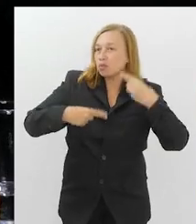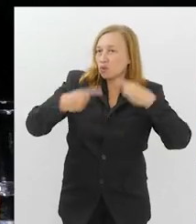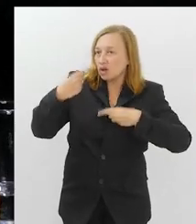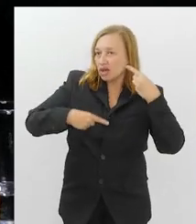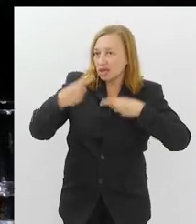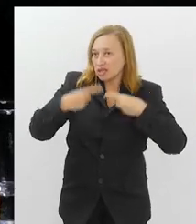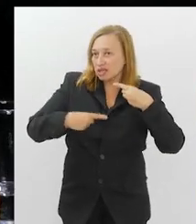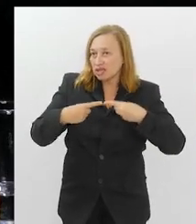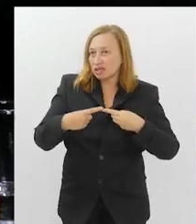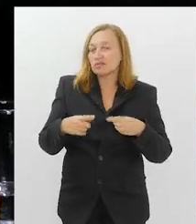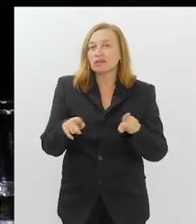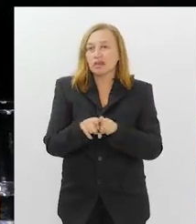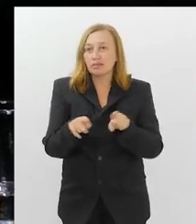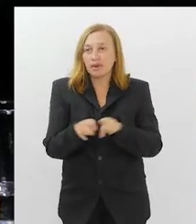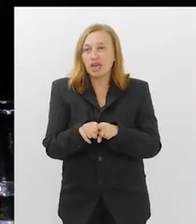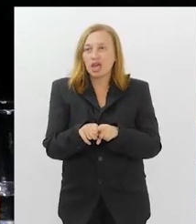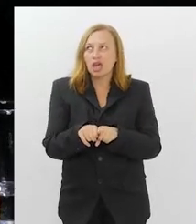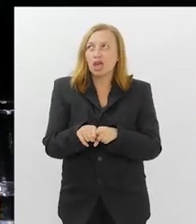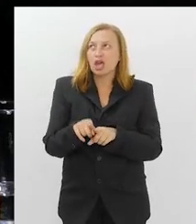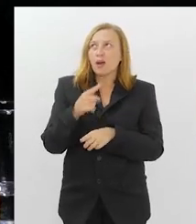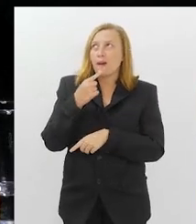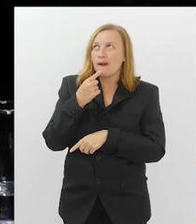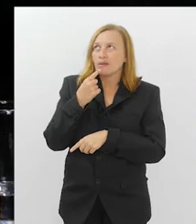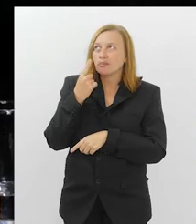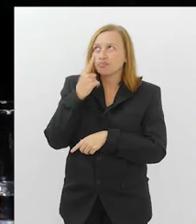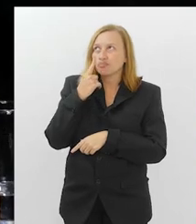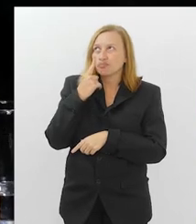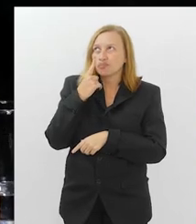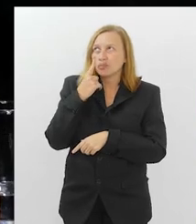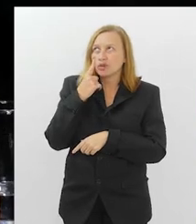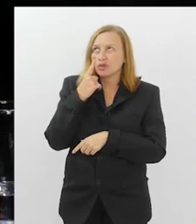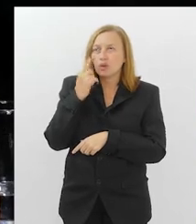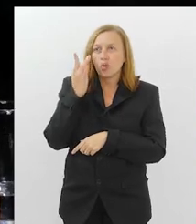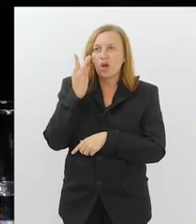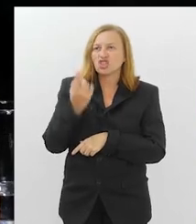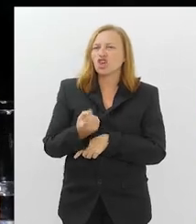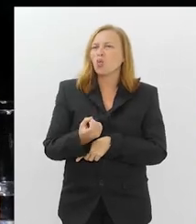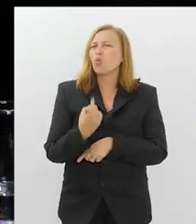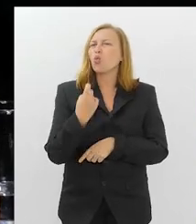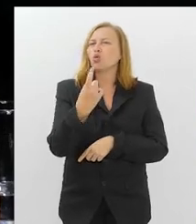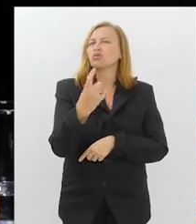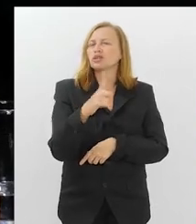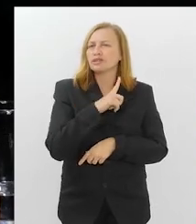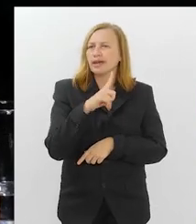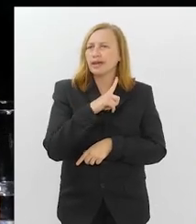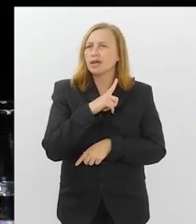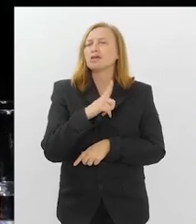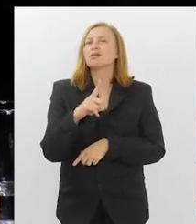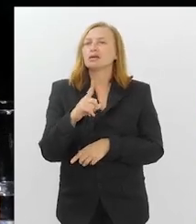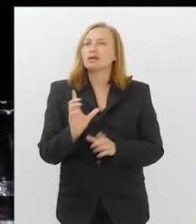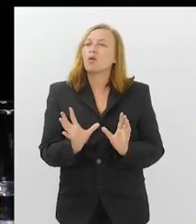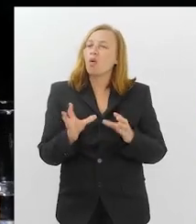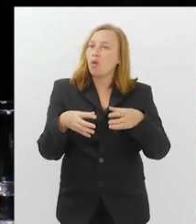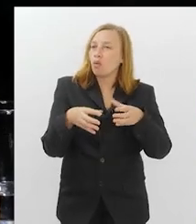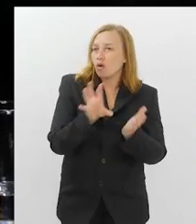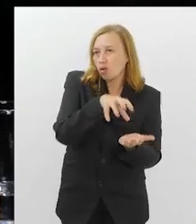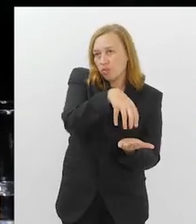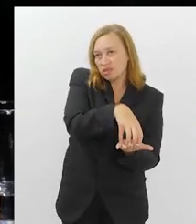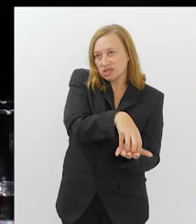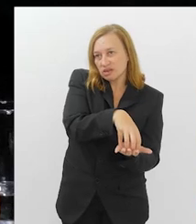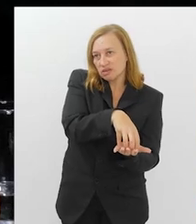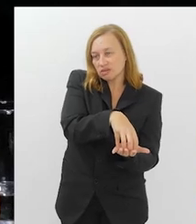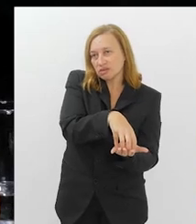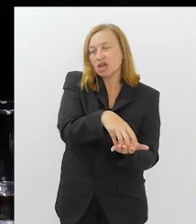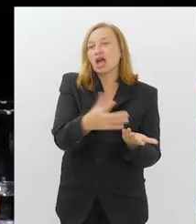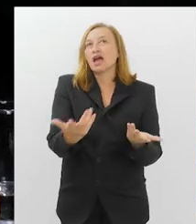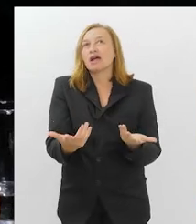o Observatório da Violência Política também, eu acho que, se não me falha a memória, é o único que tem, e nós temos o